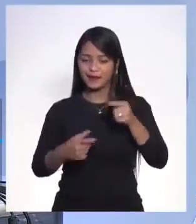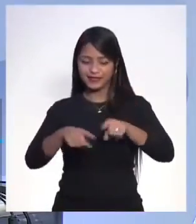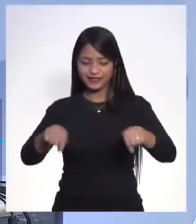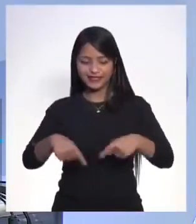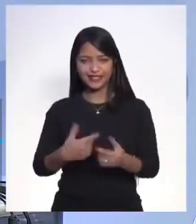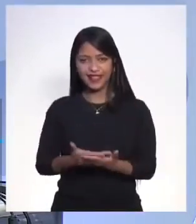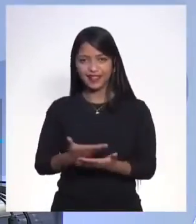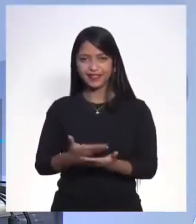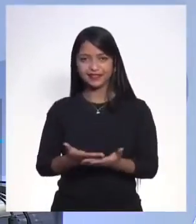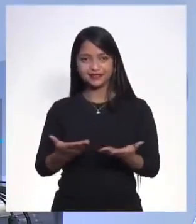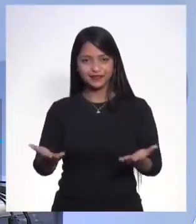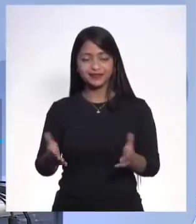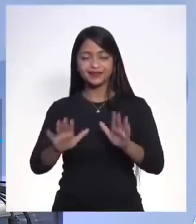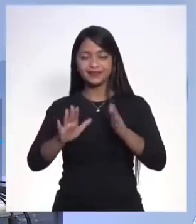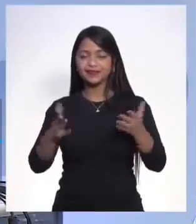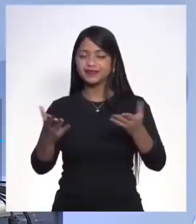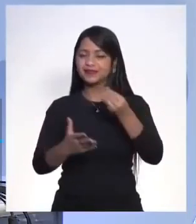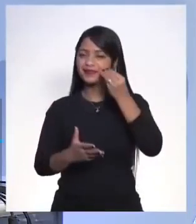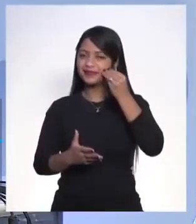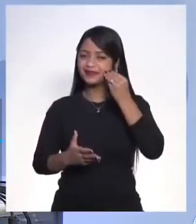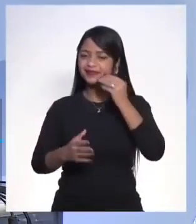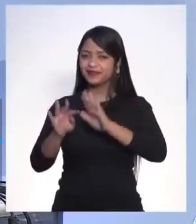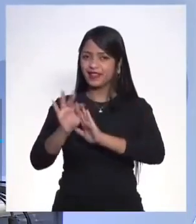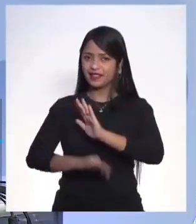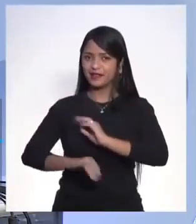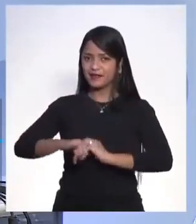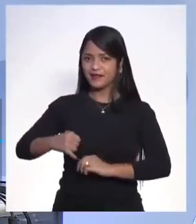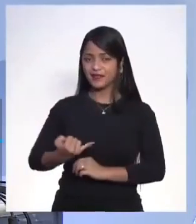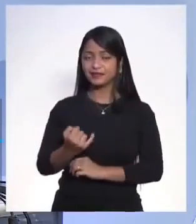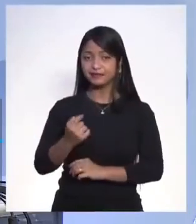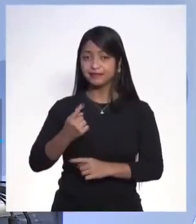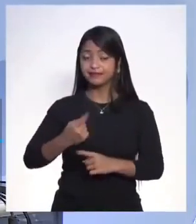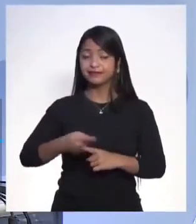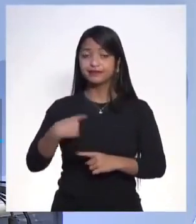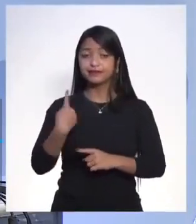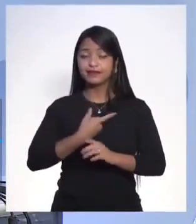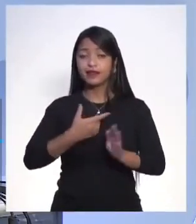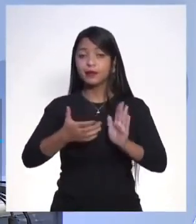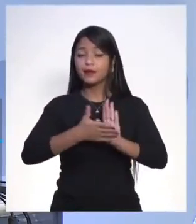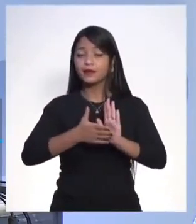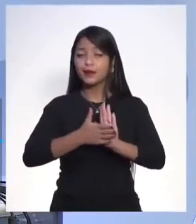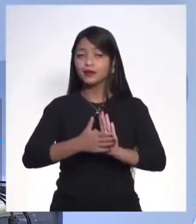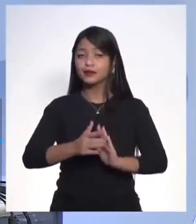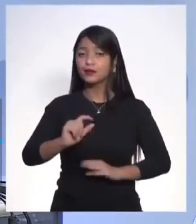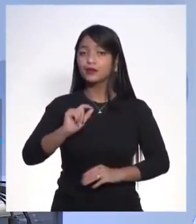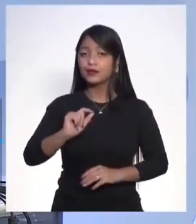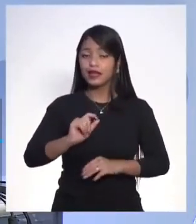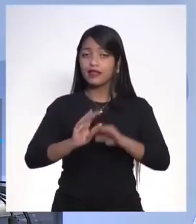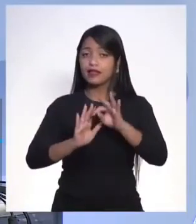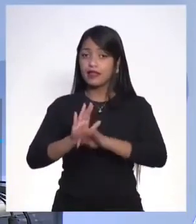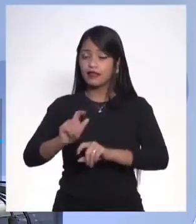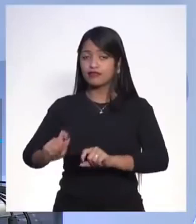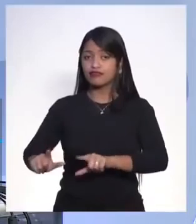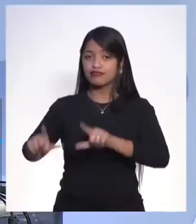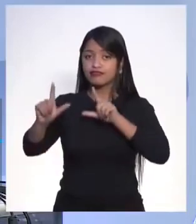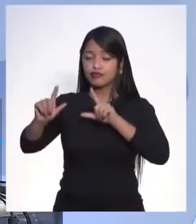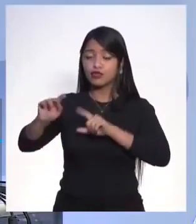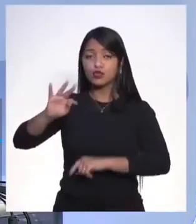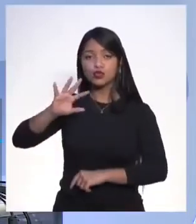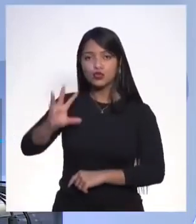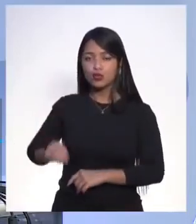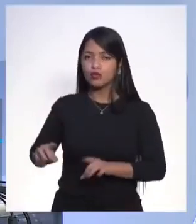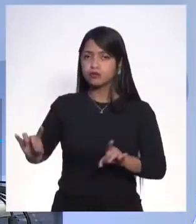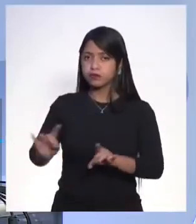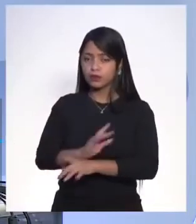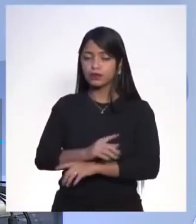leitura. Mas vamos tentar aí aproveitar o texto, tá? Porque a proposta era justamente essa, colocar o texto na íntegra para a gente